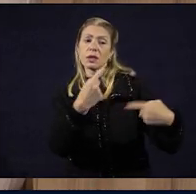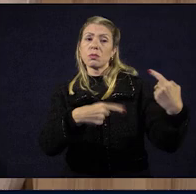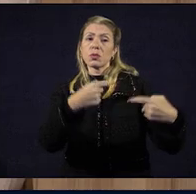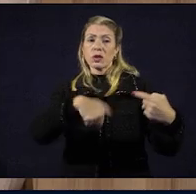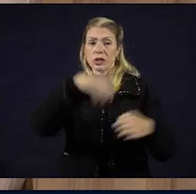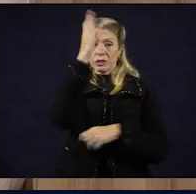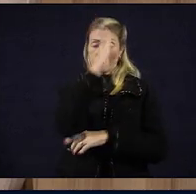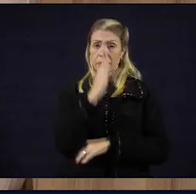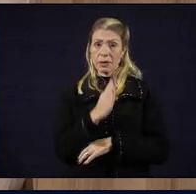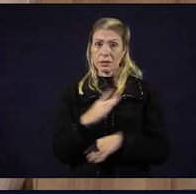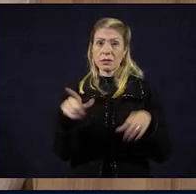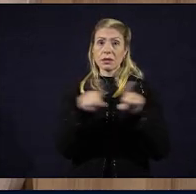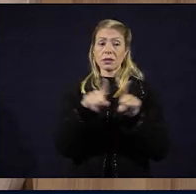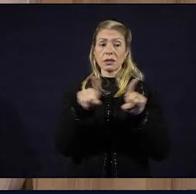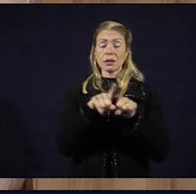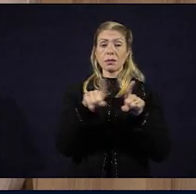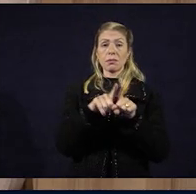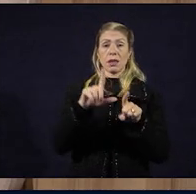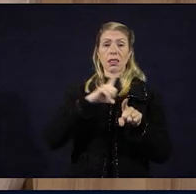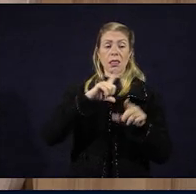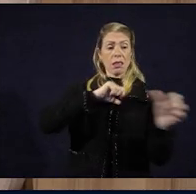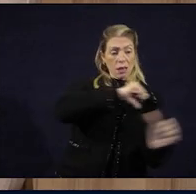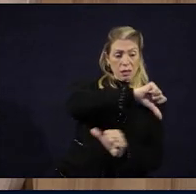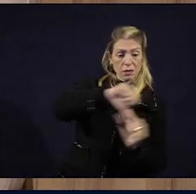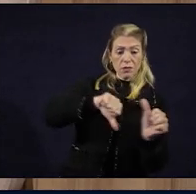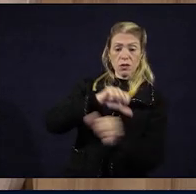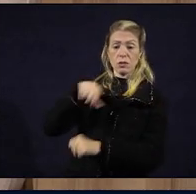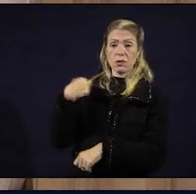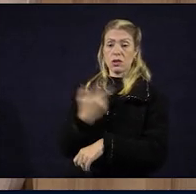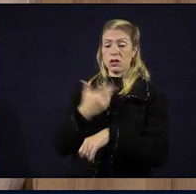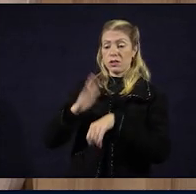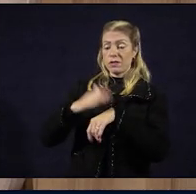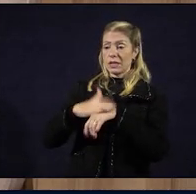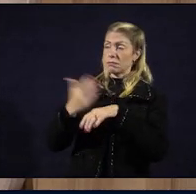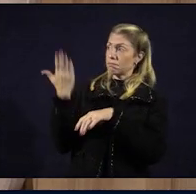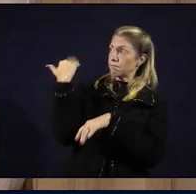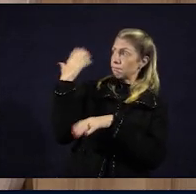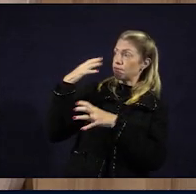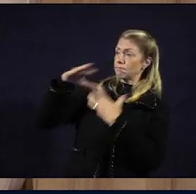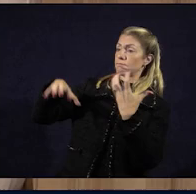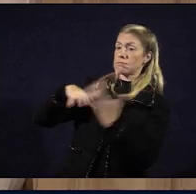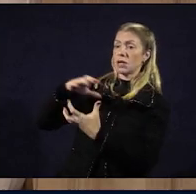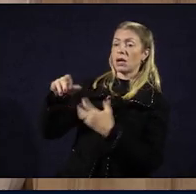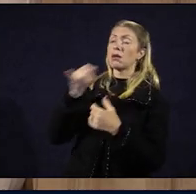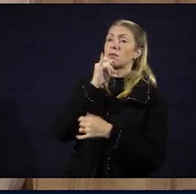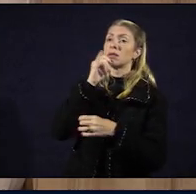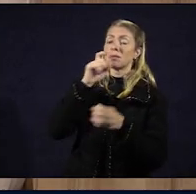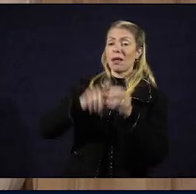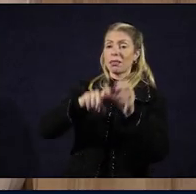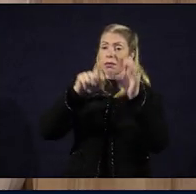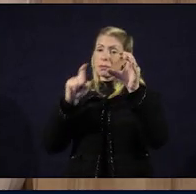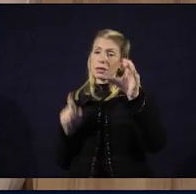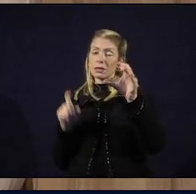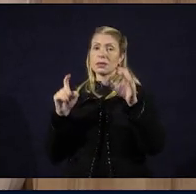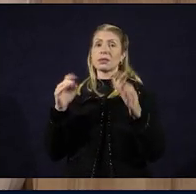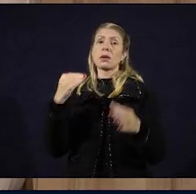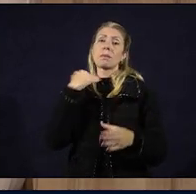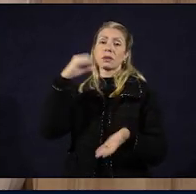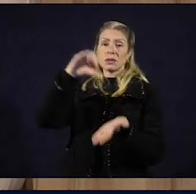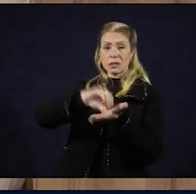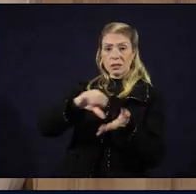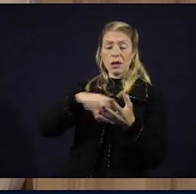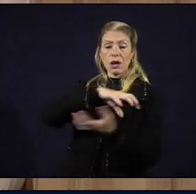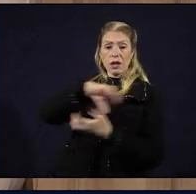brasileiro se na verdade as reformas que foram feitas no passado como a independência do Banco Central A reforma trabalhista